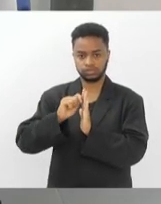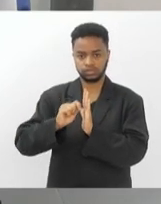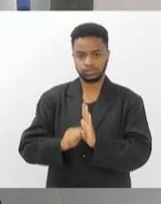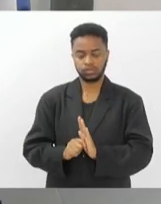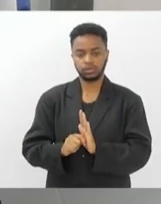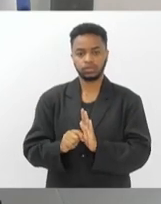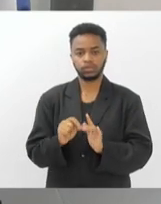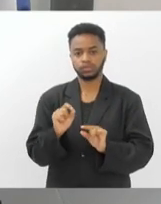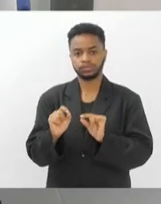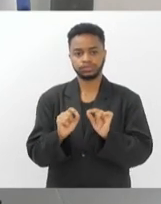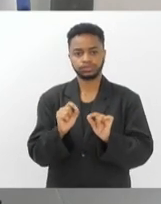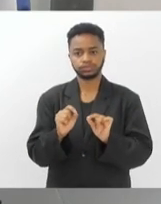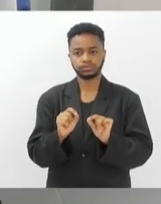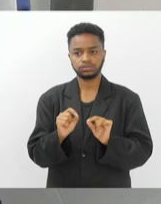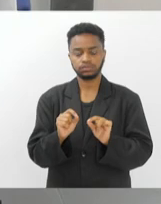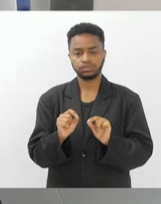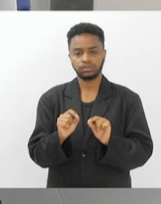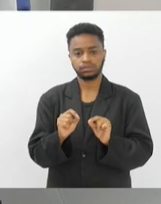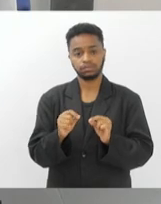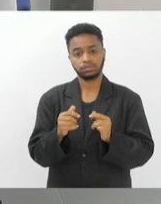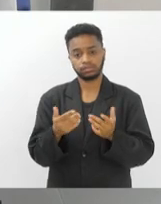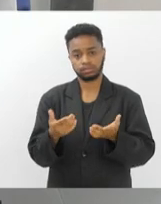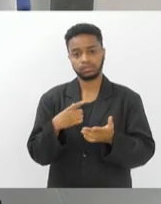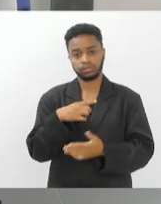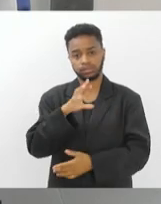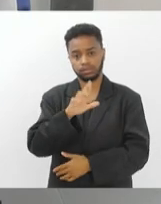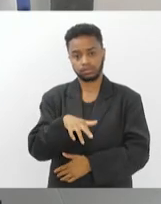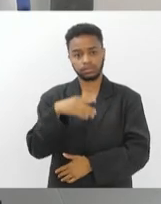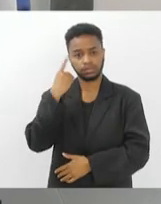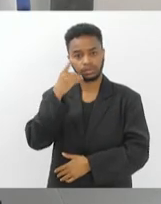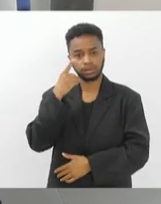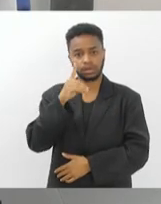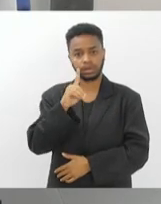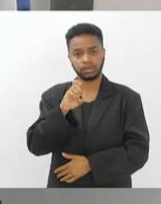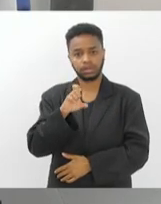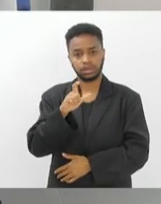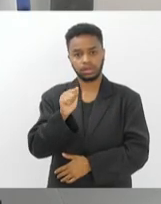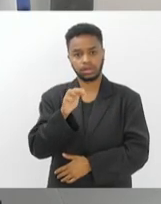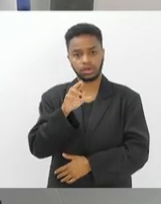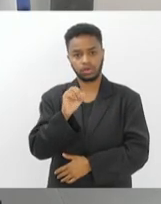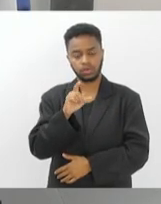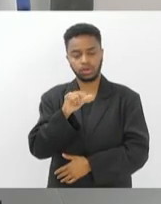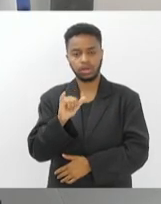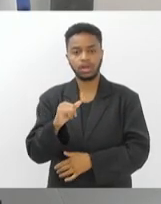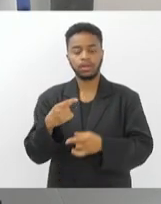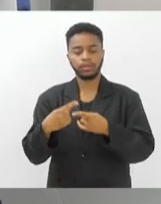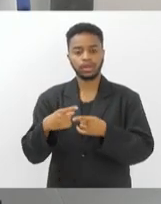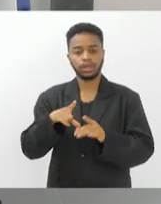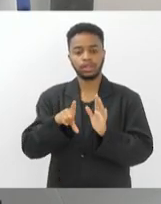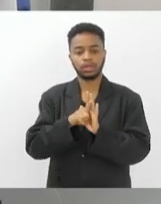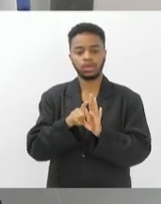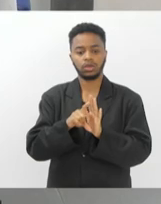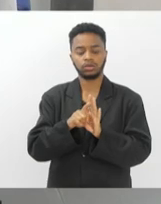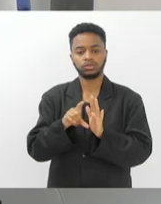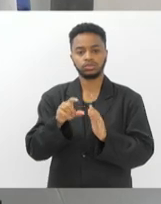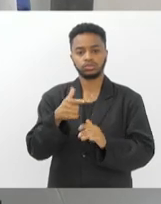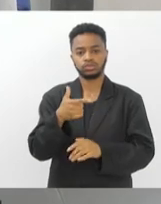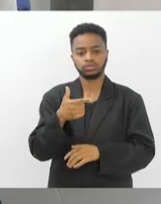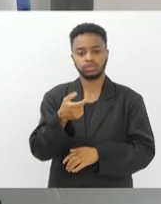que, salvo melhor juiz, assiste razão o deputado Delaroli, porque a Lei 8.929, de 15 de julho de